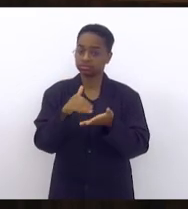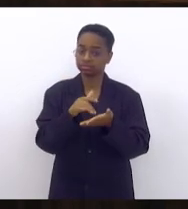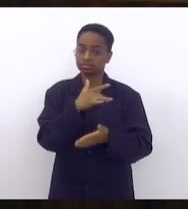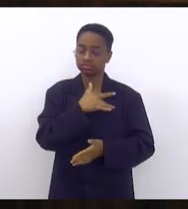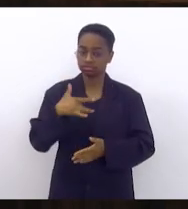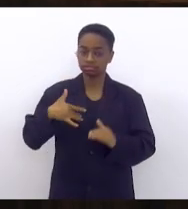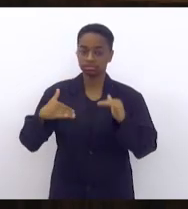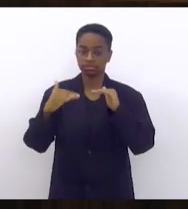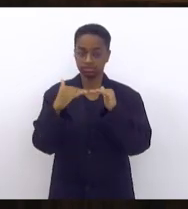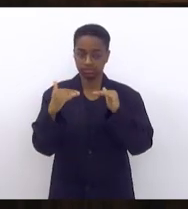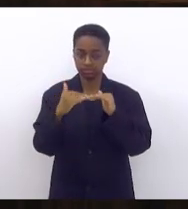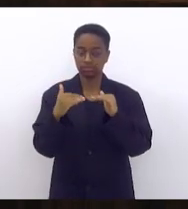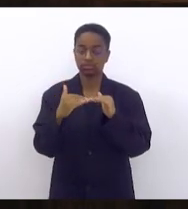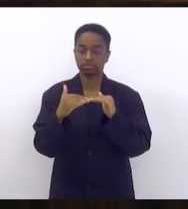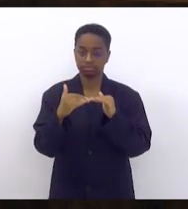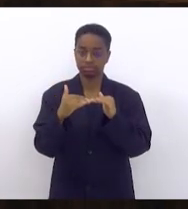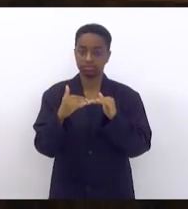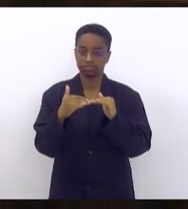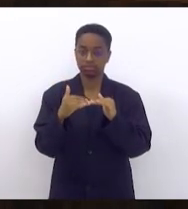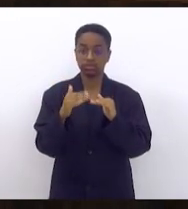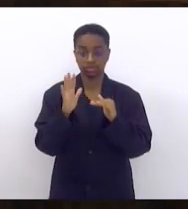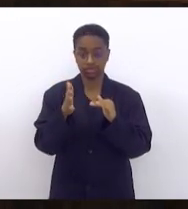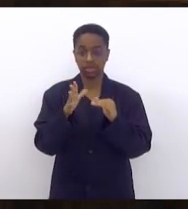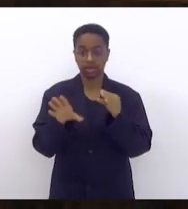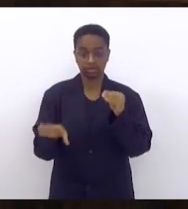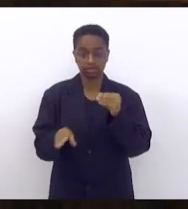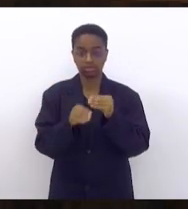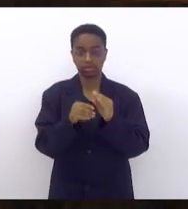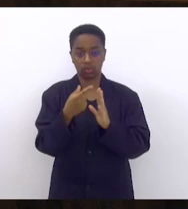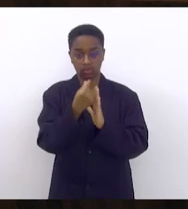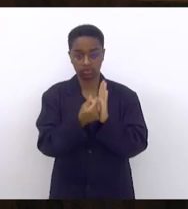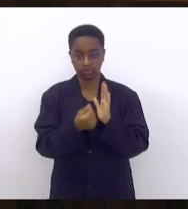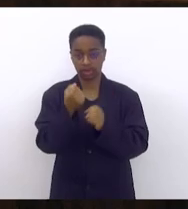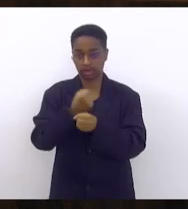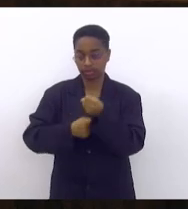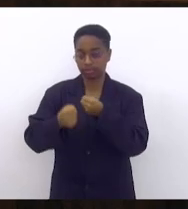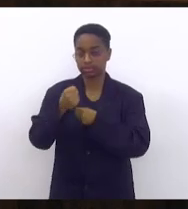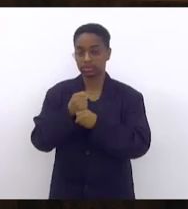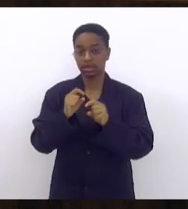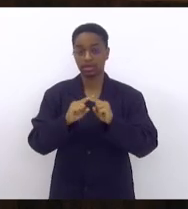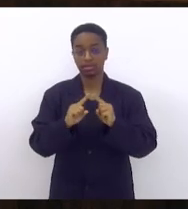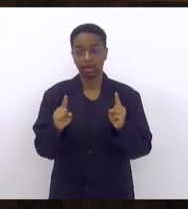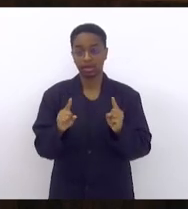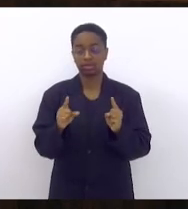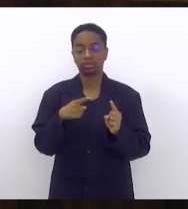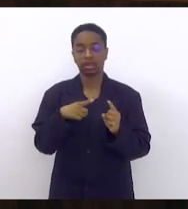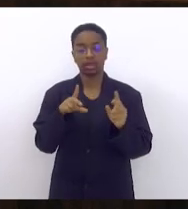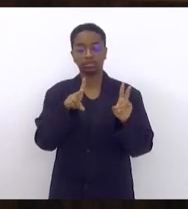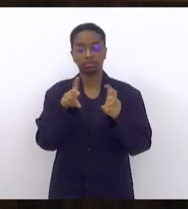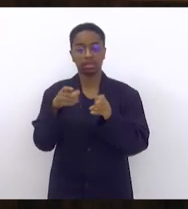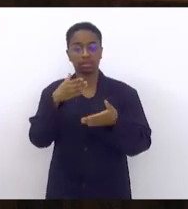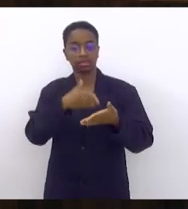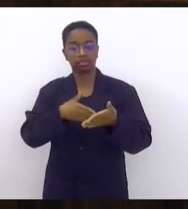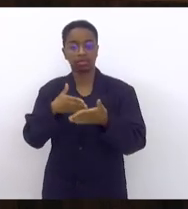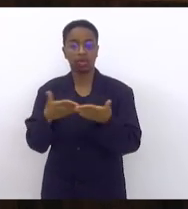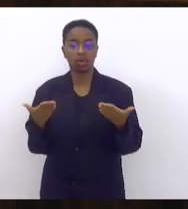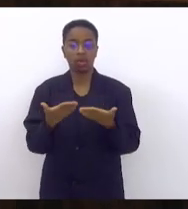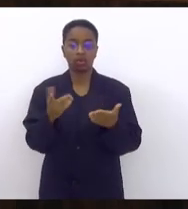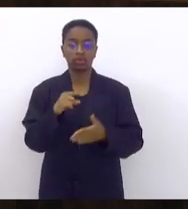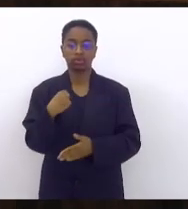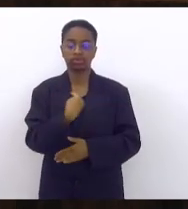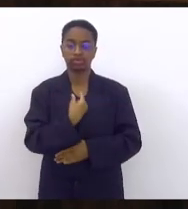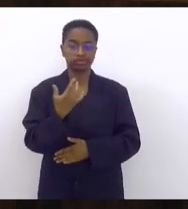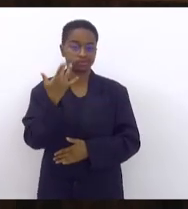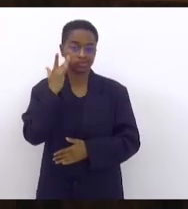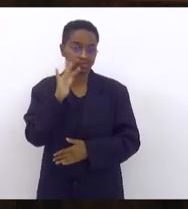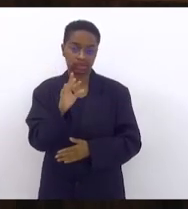de acordo, concorda com isso e foi incluído no orçamento no ano passado, mas com essa questão da limitação, hoje a gente não sabe, né,